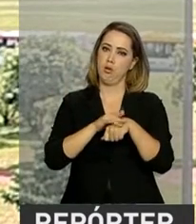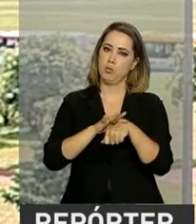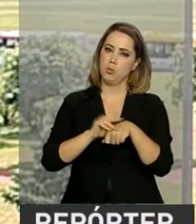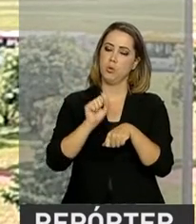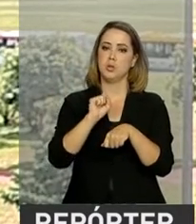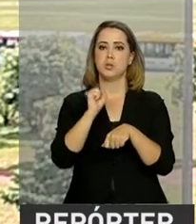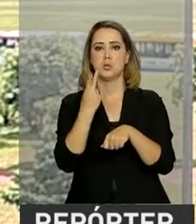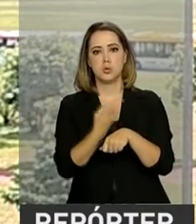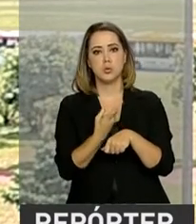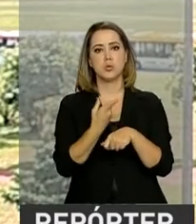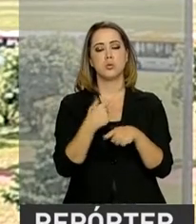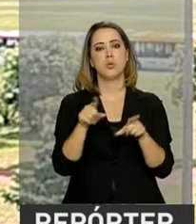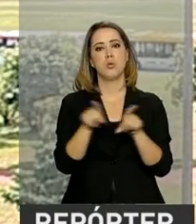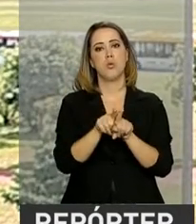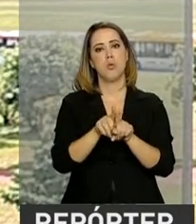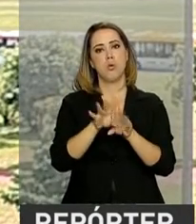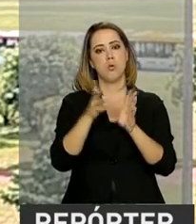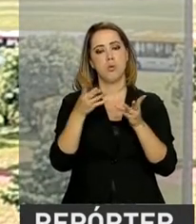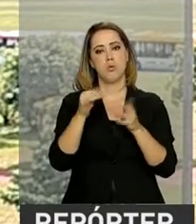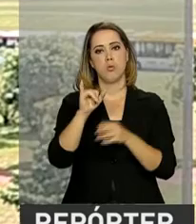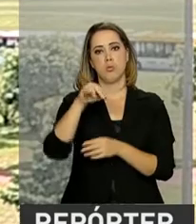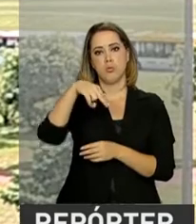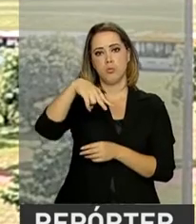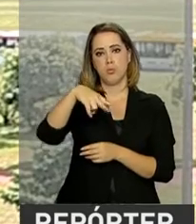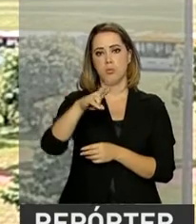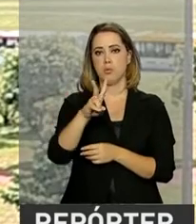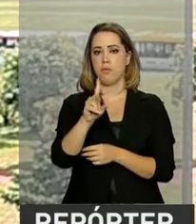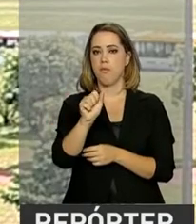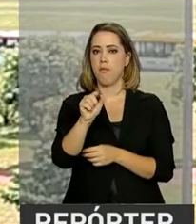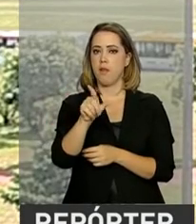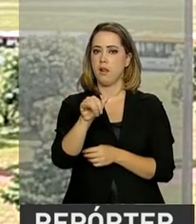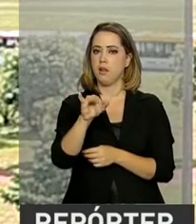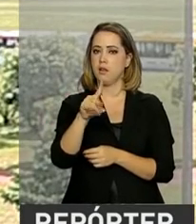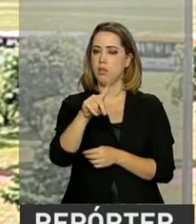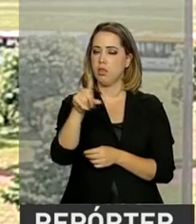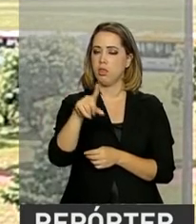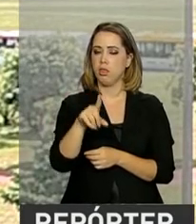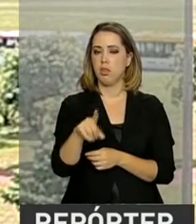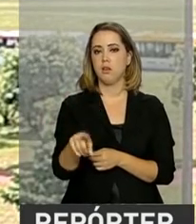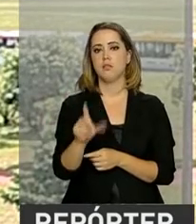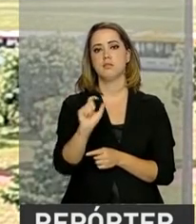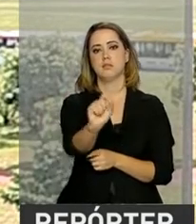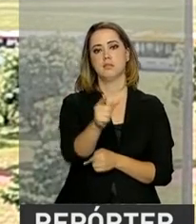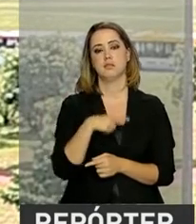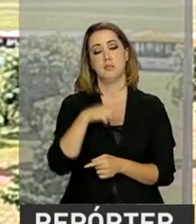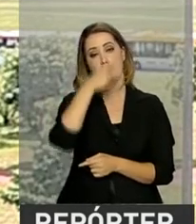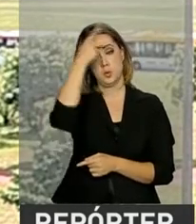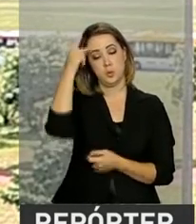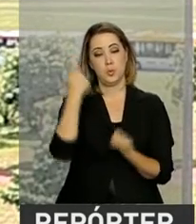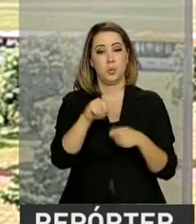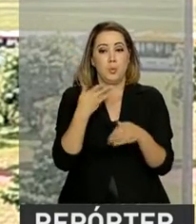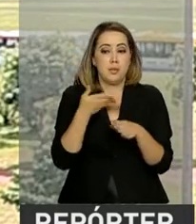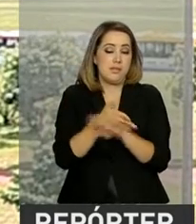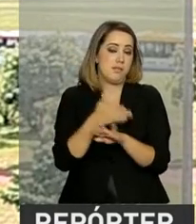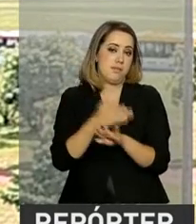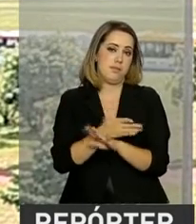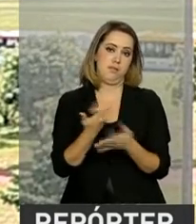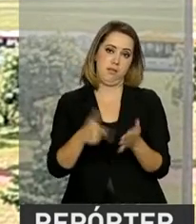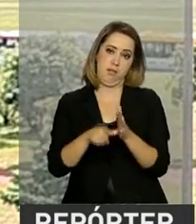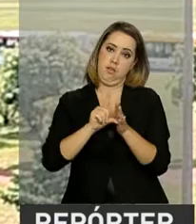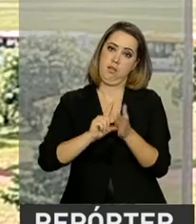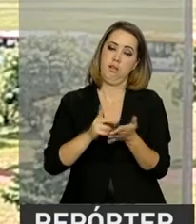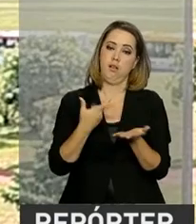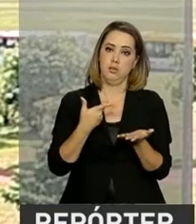bilhões de reais por ano e atenção os beneficiários não precisam ir até uma agência do inss antes de receber a convocação